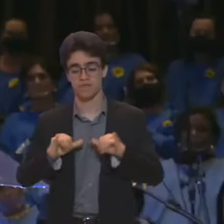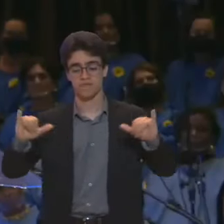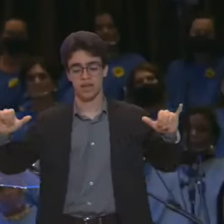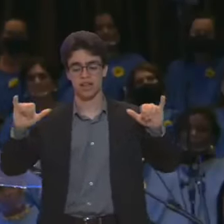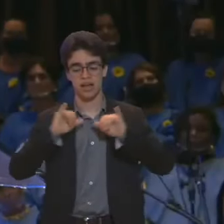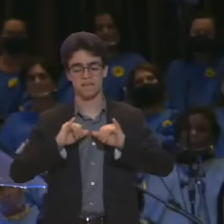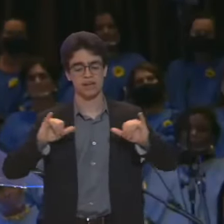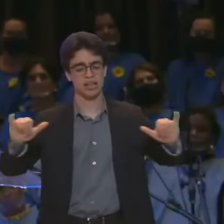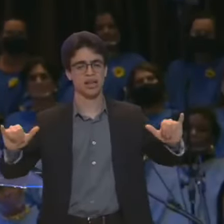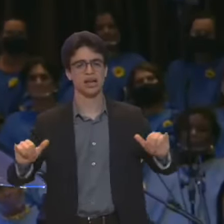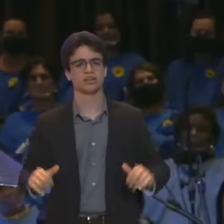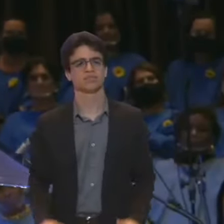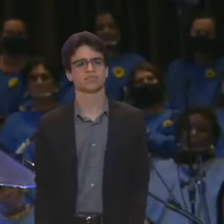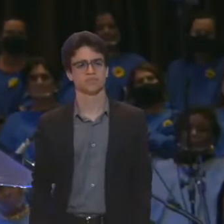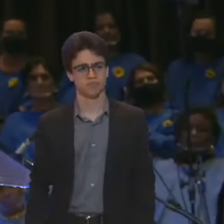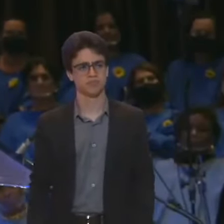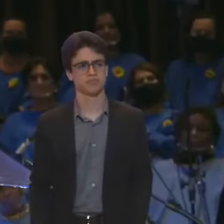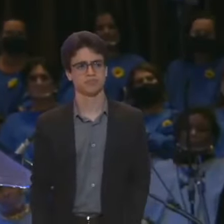pessoas.